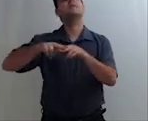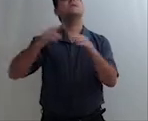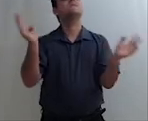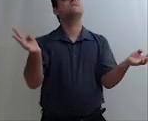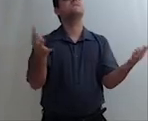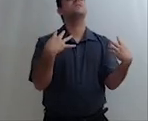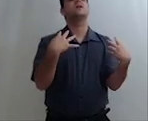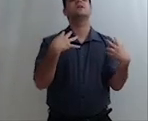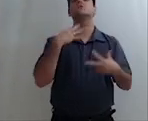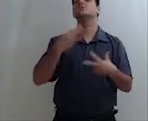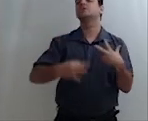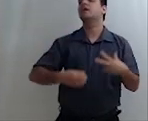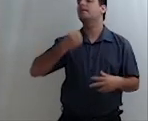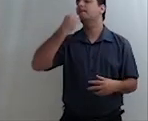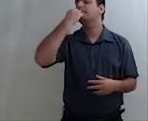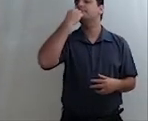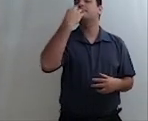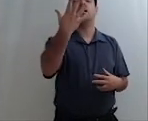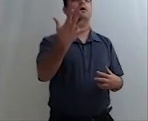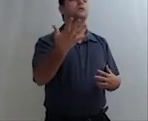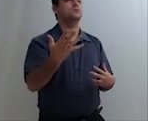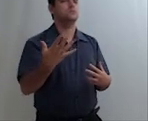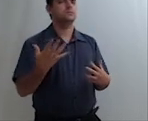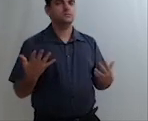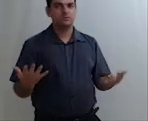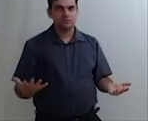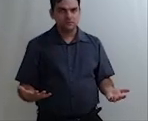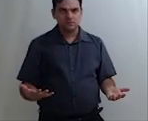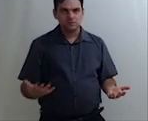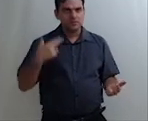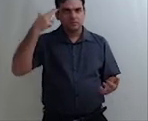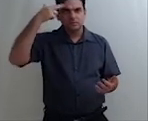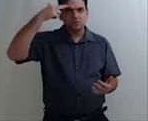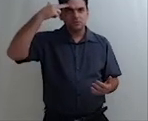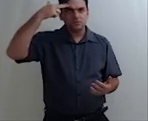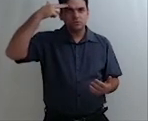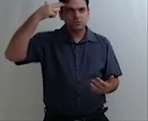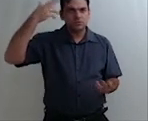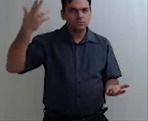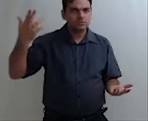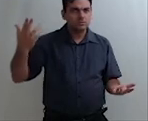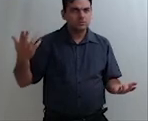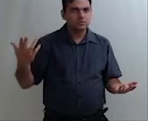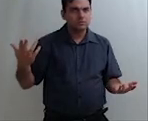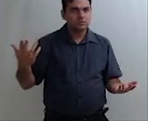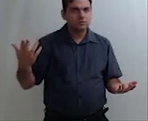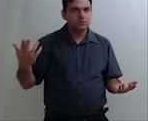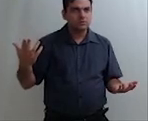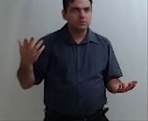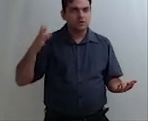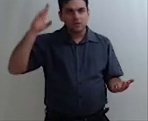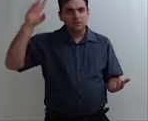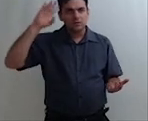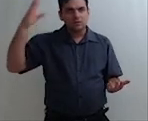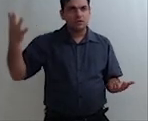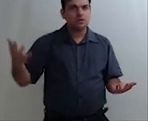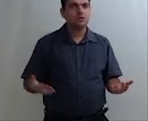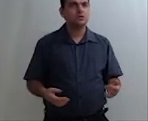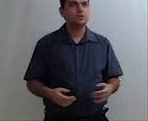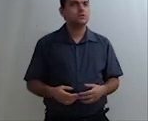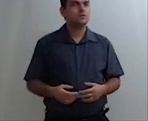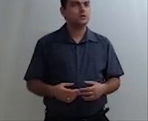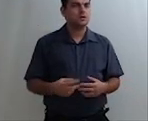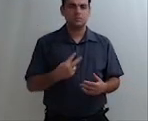judiciário Isso é uma função meta processual incompatível com a prisão cautelar eu não posso